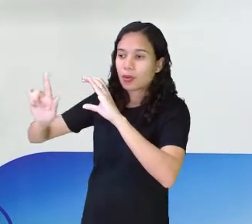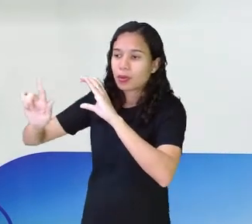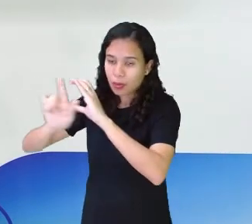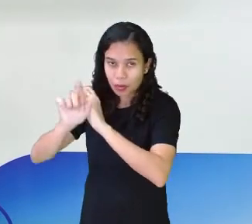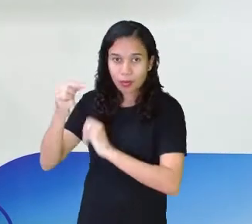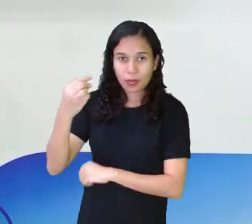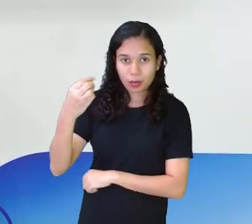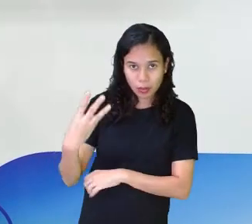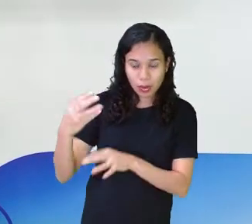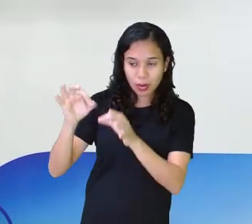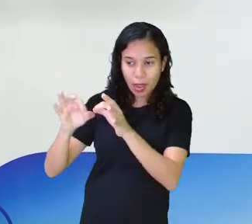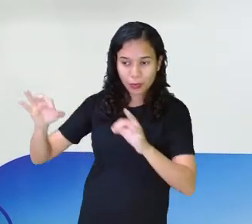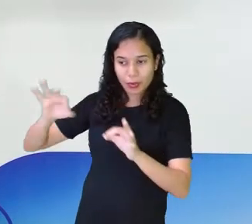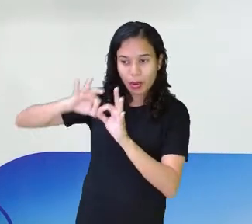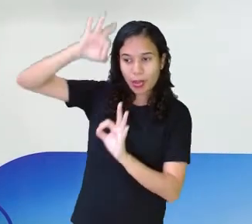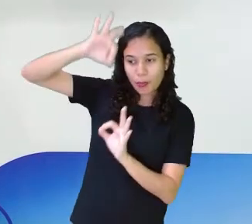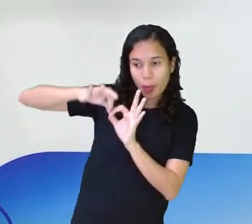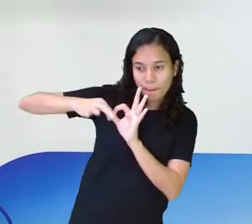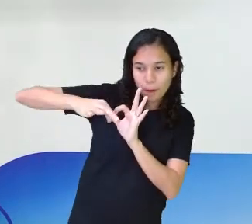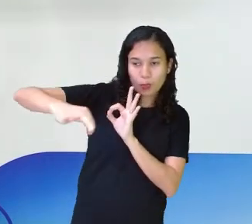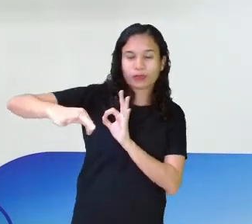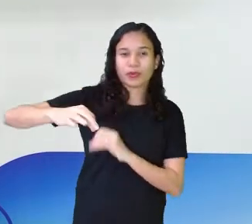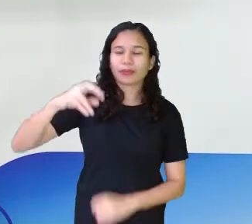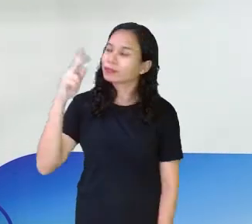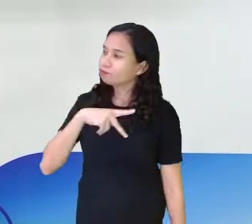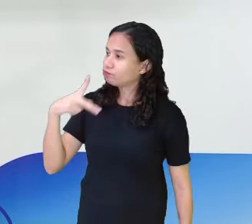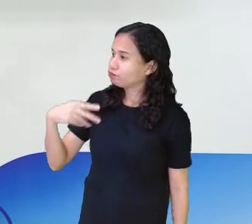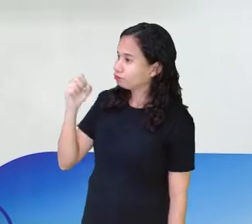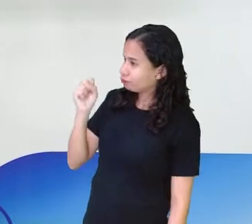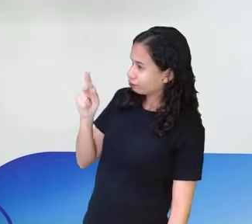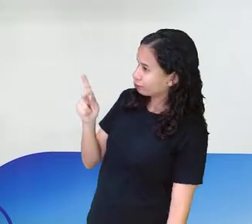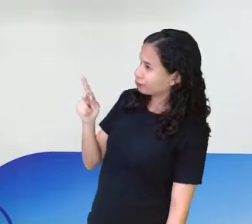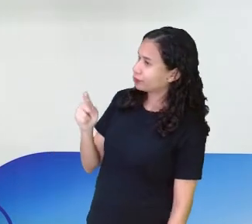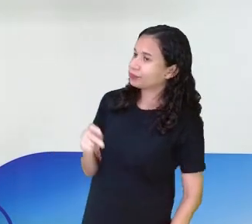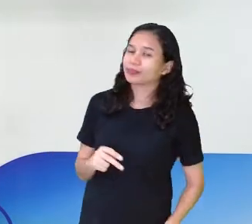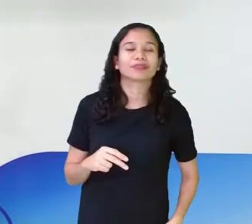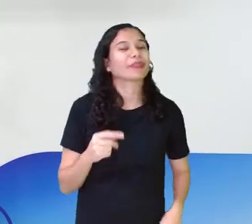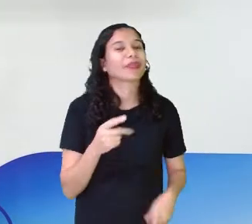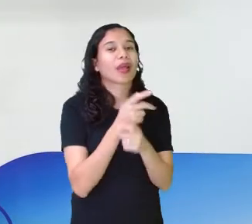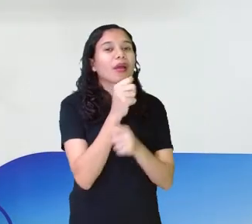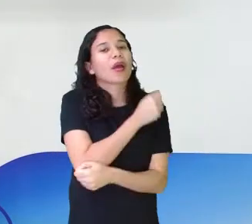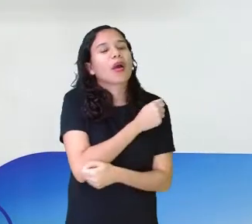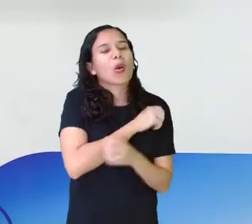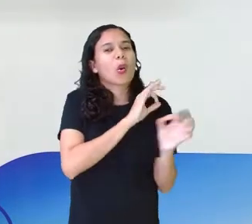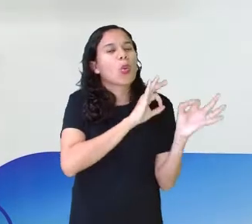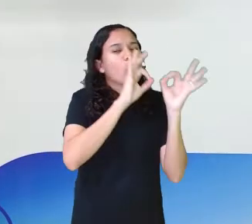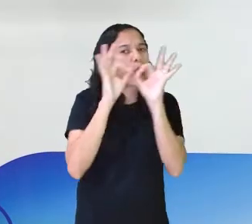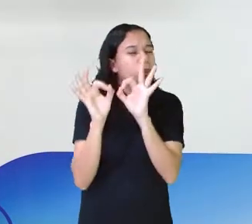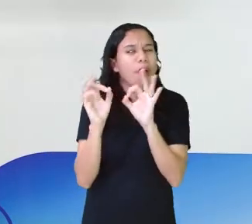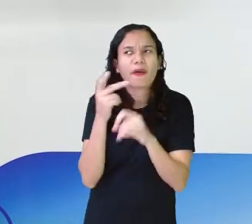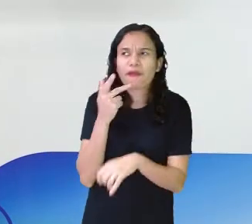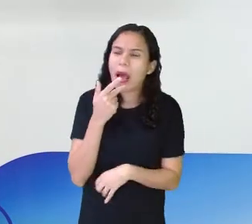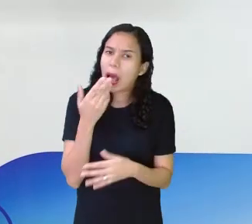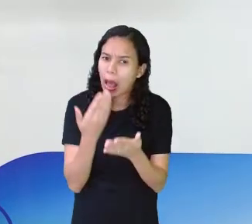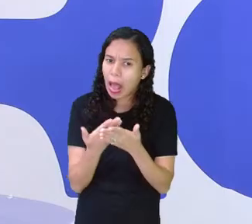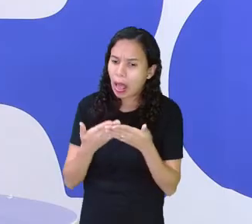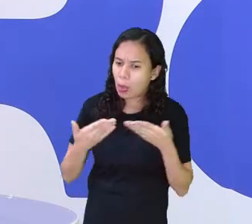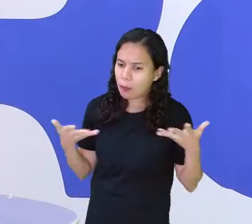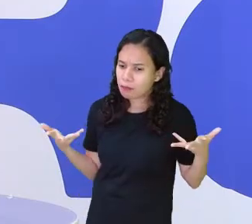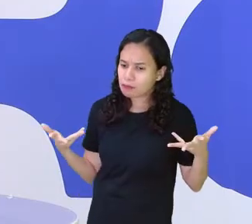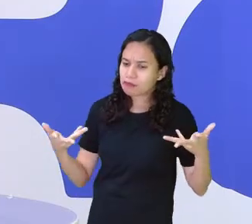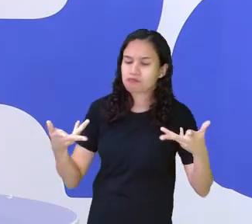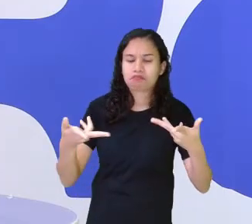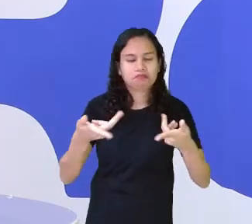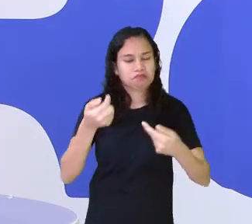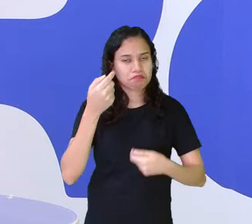3 dimensões, exatamente. E aí, professora, tá tudo ok? Tá. Eles estão acompanhando, Estão tá dizendo tudo que a aula está tranquilo?